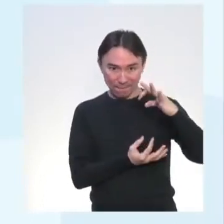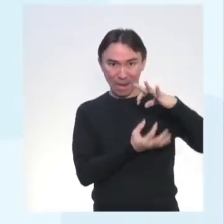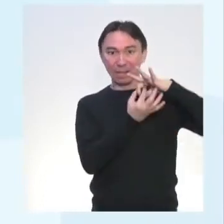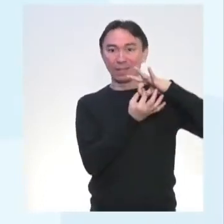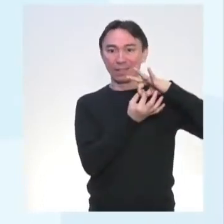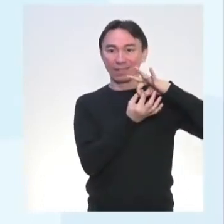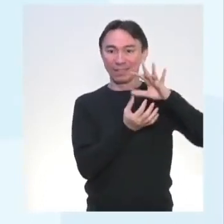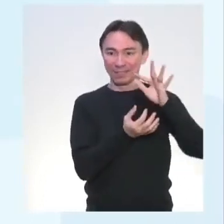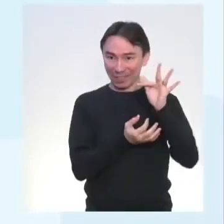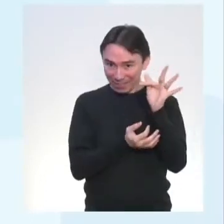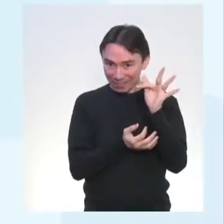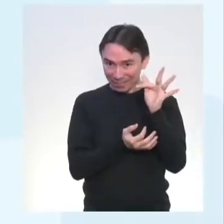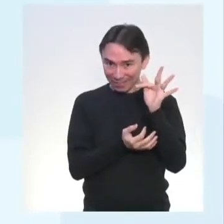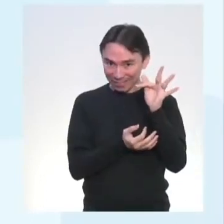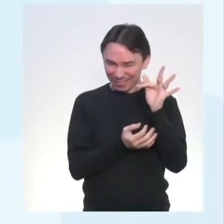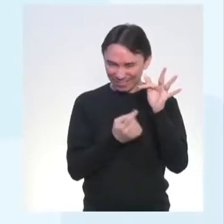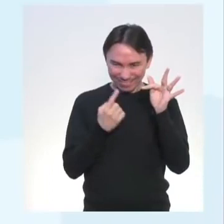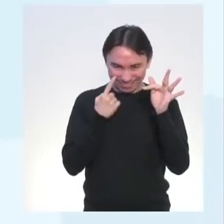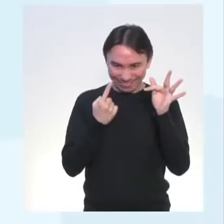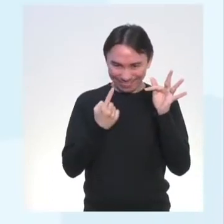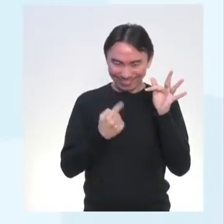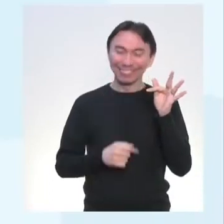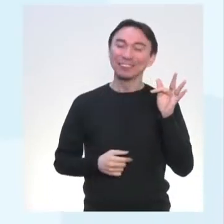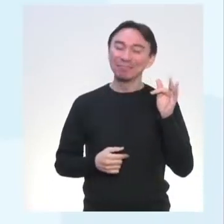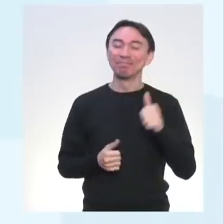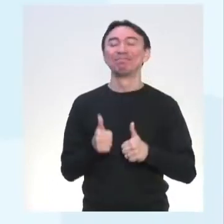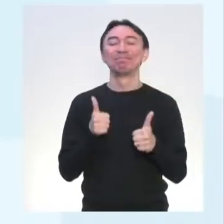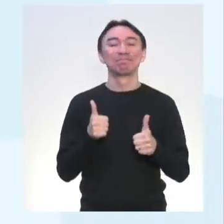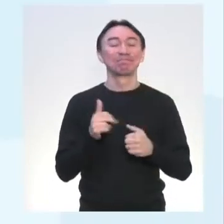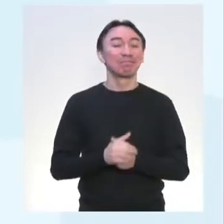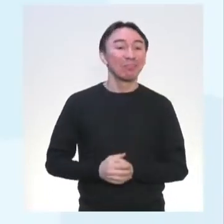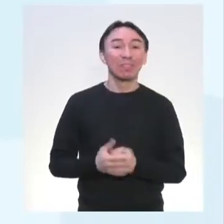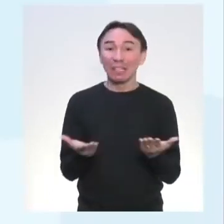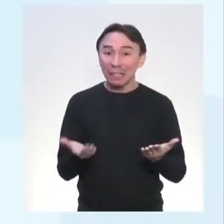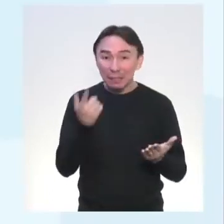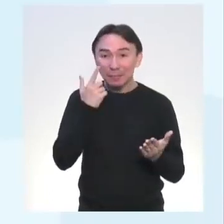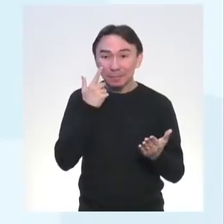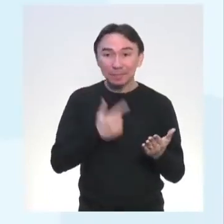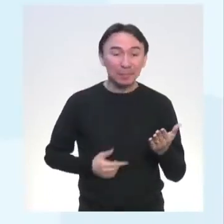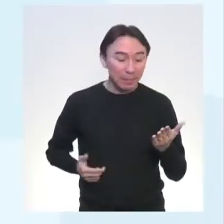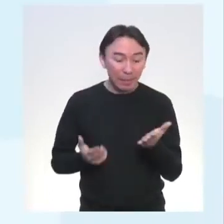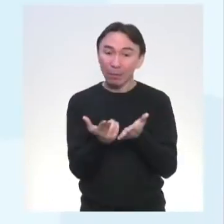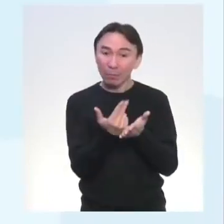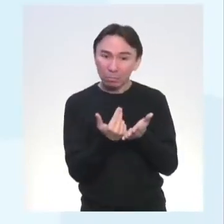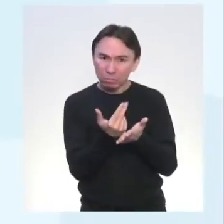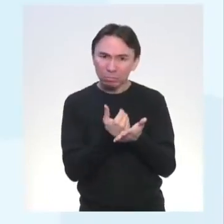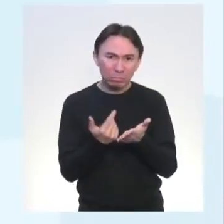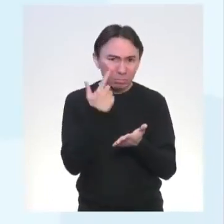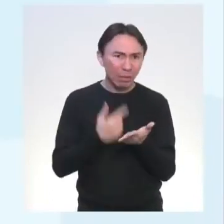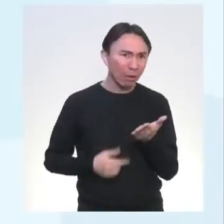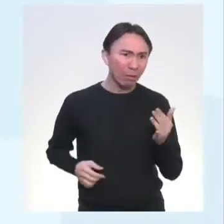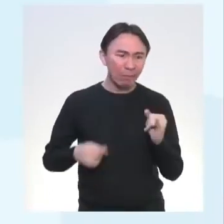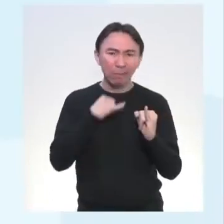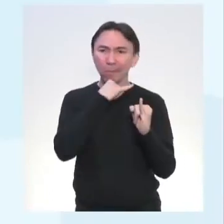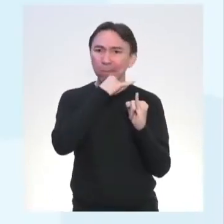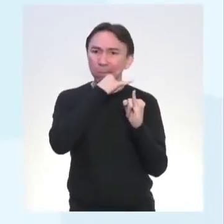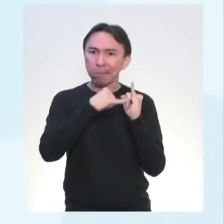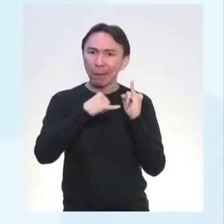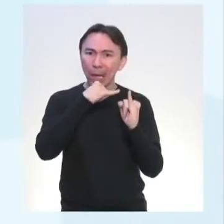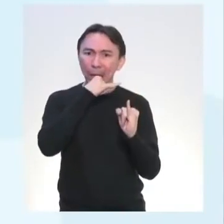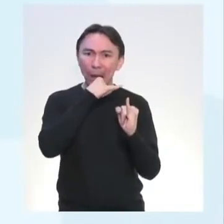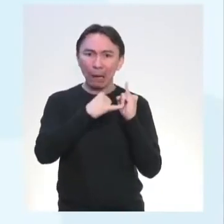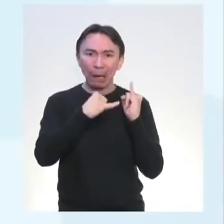cima, né? Viu aí? Tranquilo. E essas figuras, elas são parecidas, né, Vivi? Olha lá. São. Perceba aí,